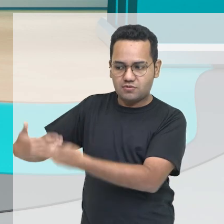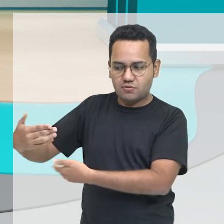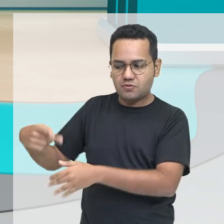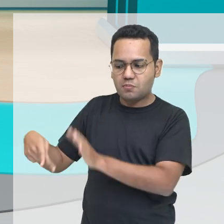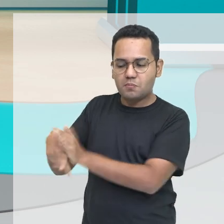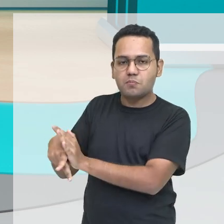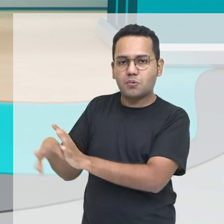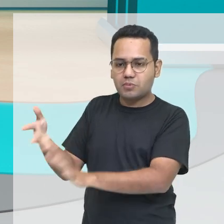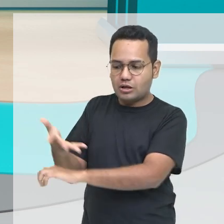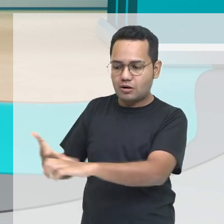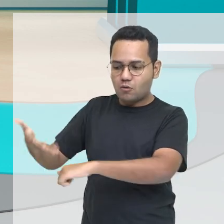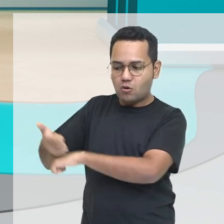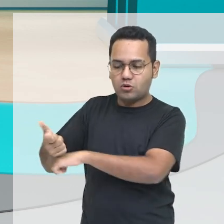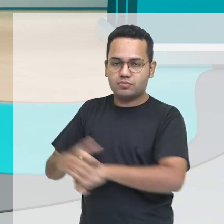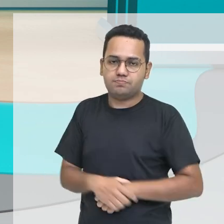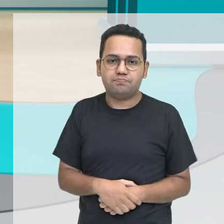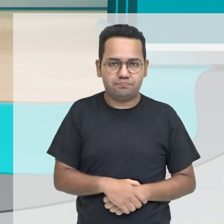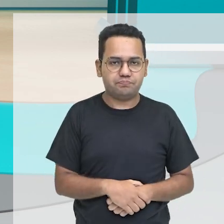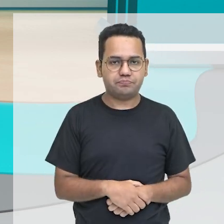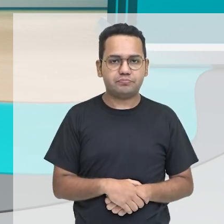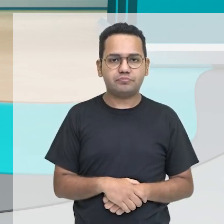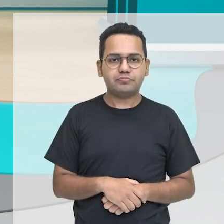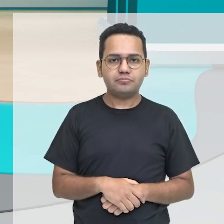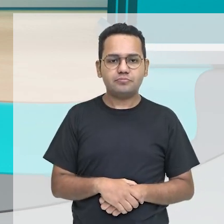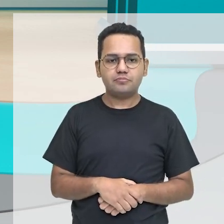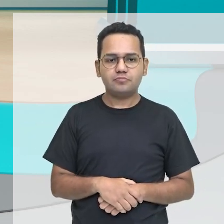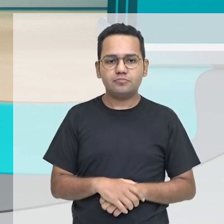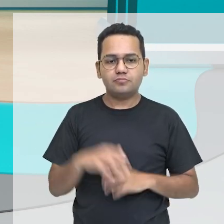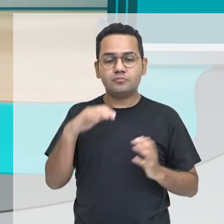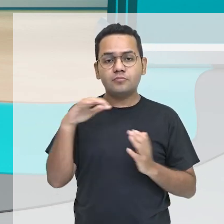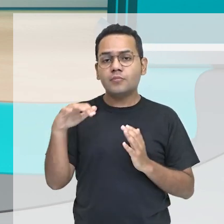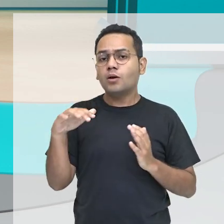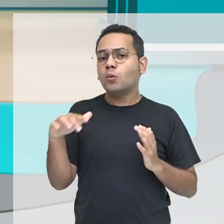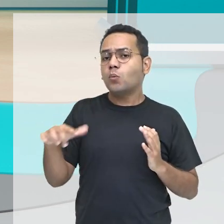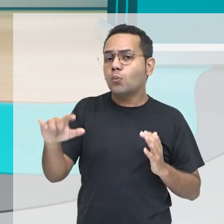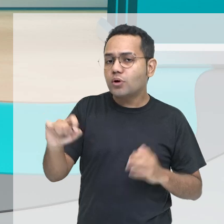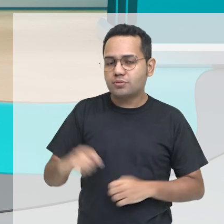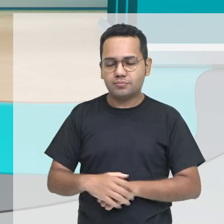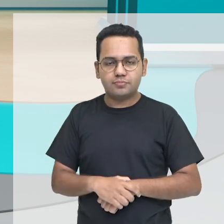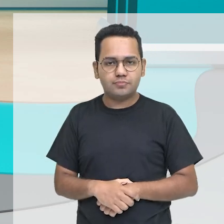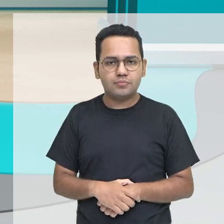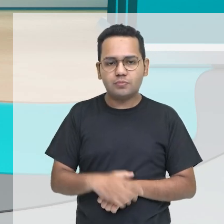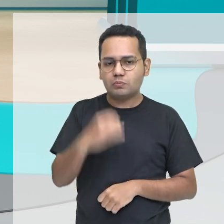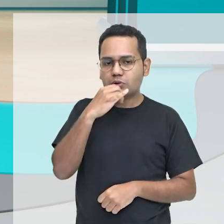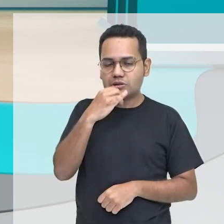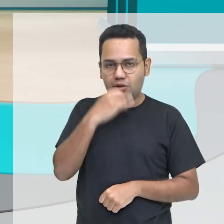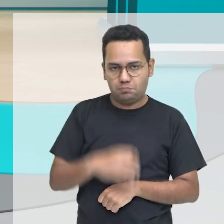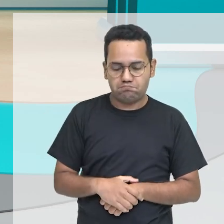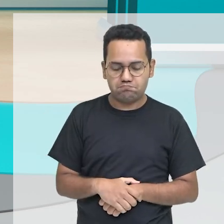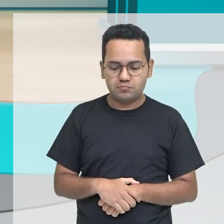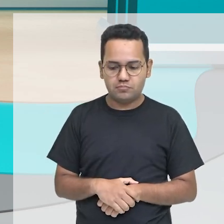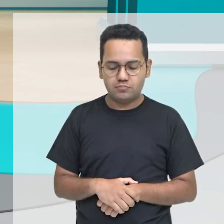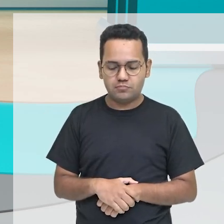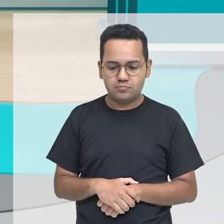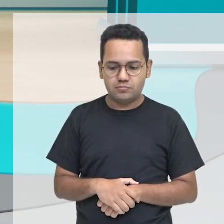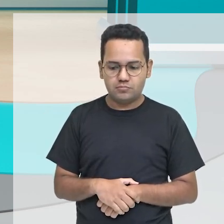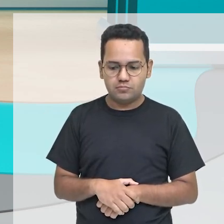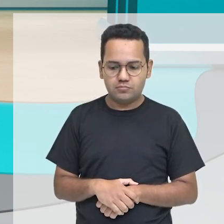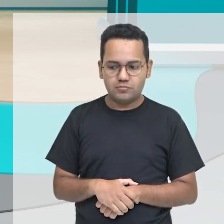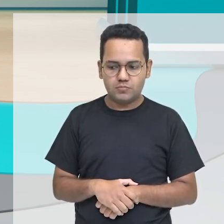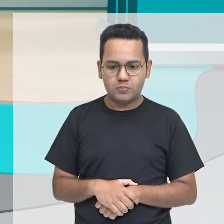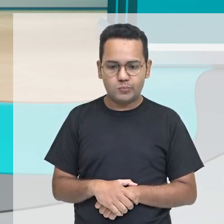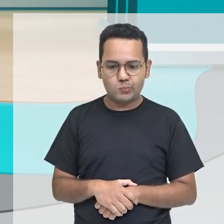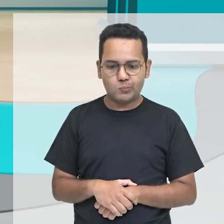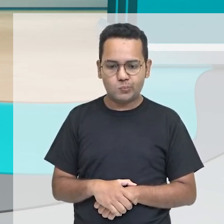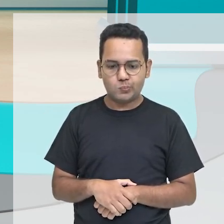quando um país, um império, ele coloniza o outro, o seu idioma